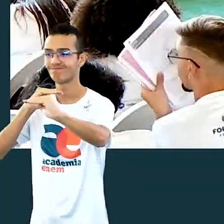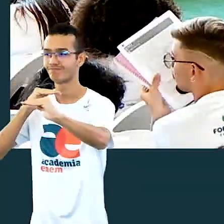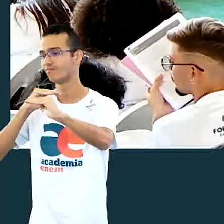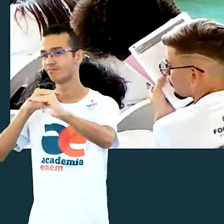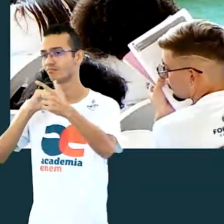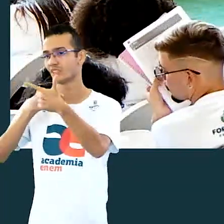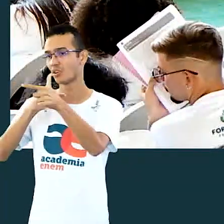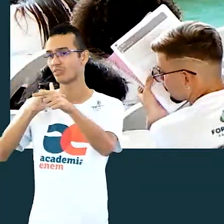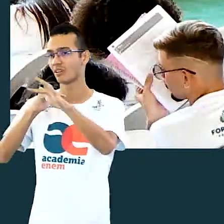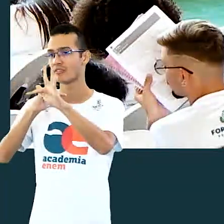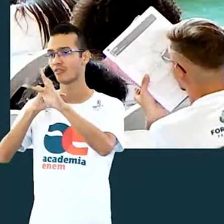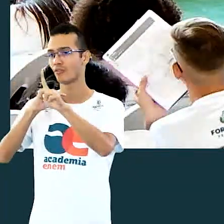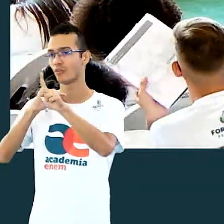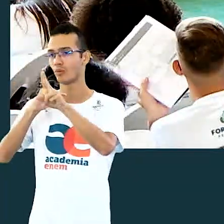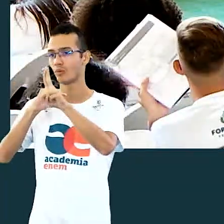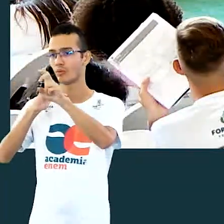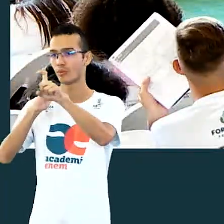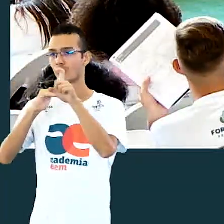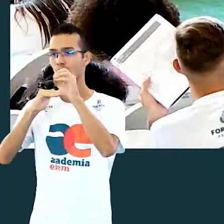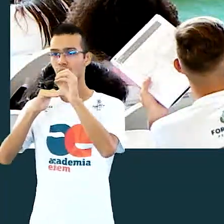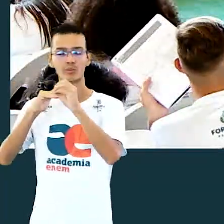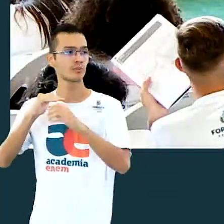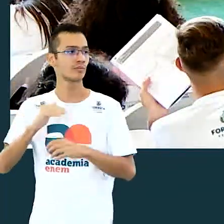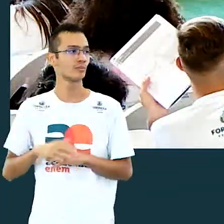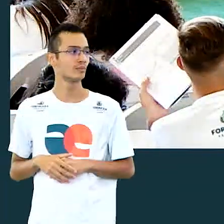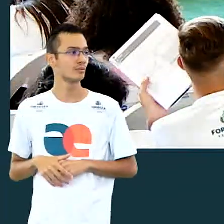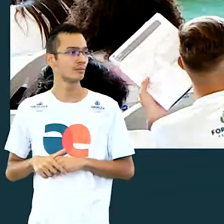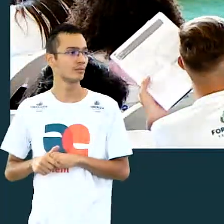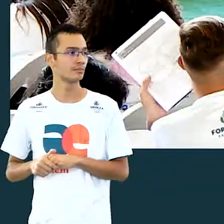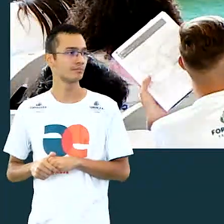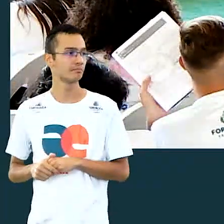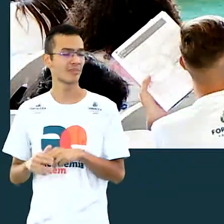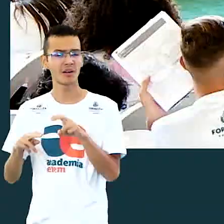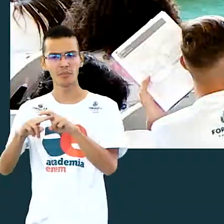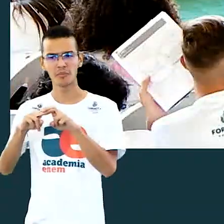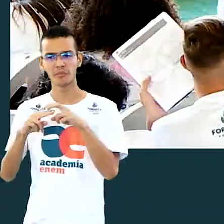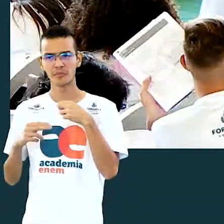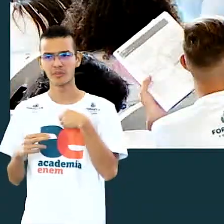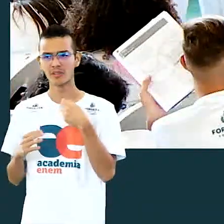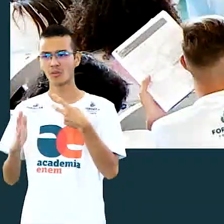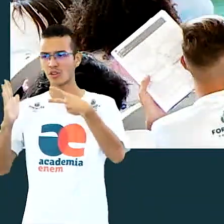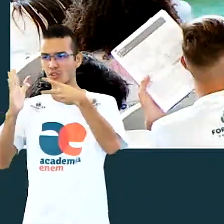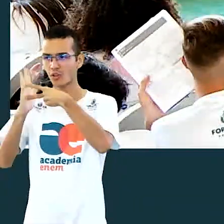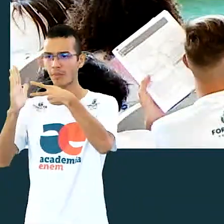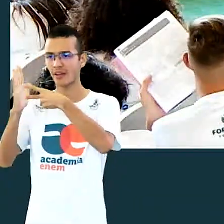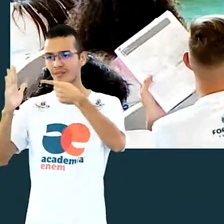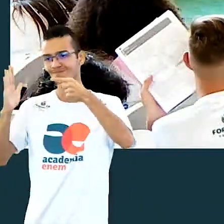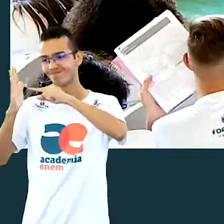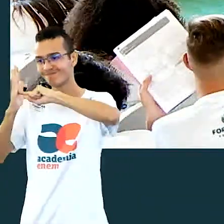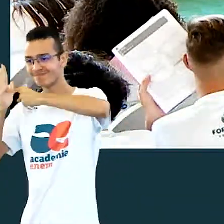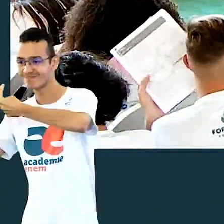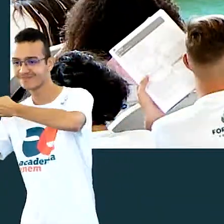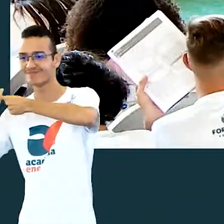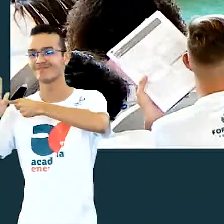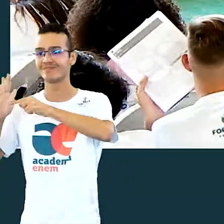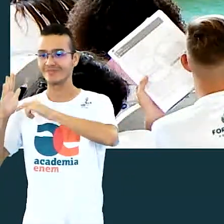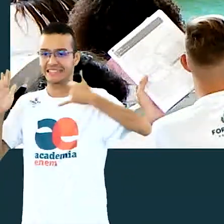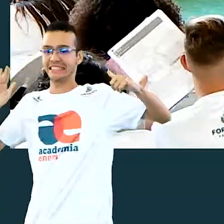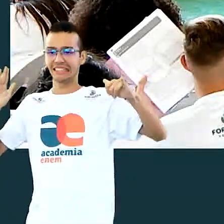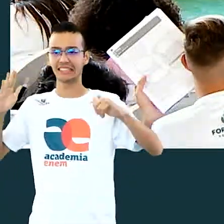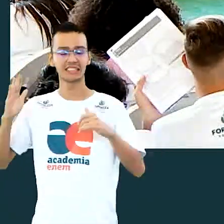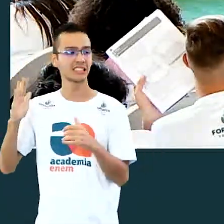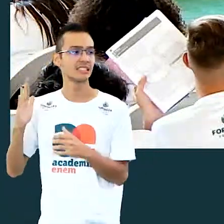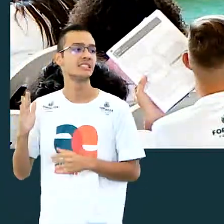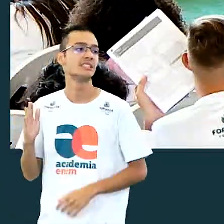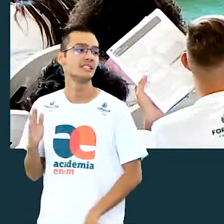Isso. O Arthur está comentando. É por isso que se eu colocar o dedo na tomada eu tomo choque? Sim, mas calma aí. Um buraco